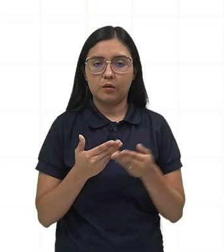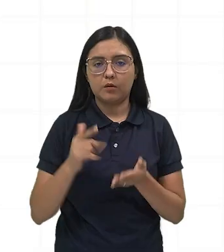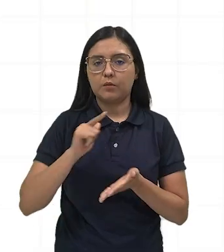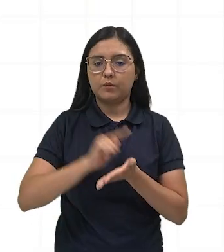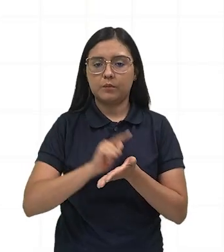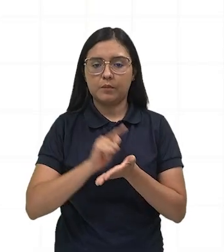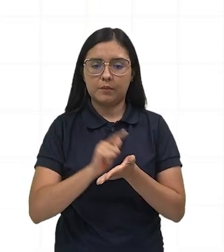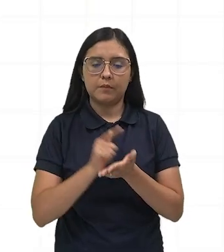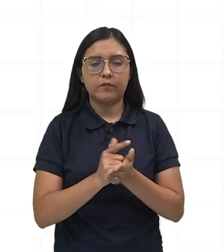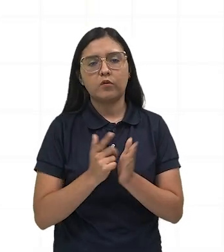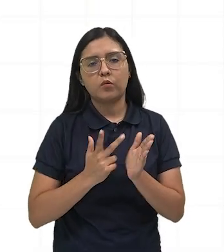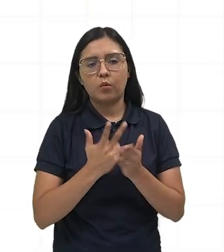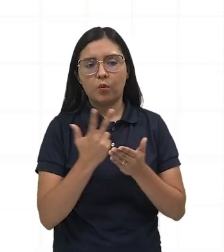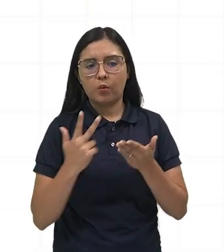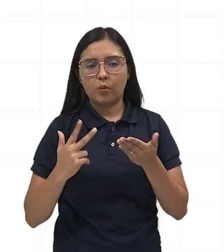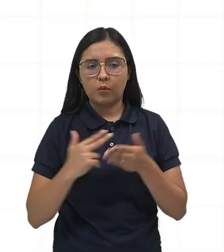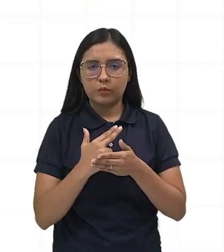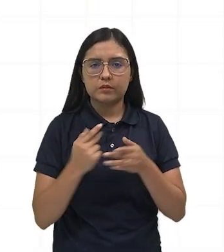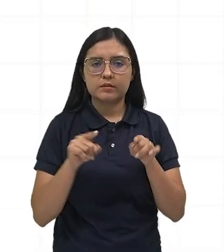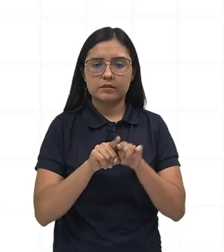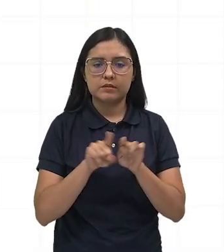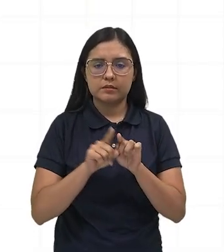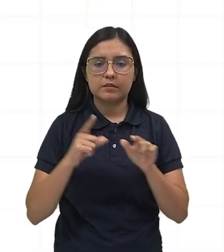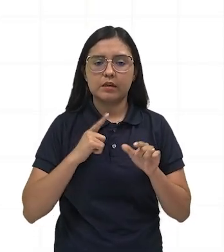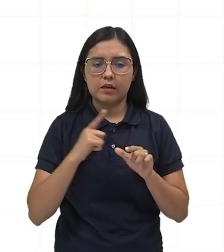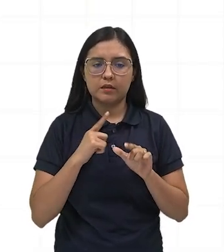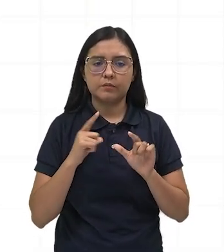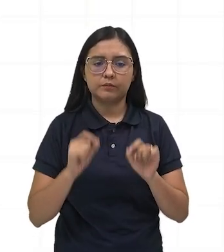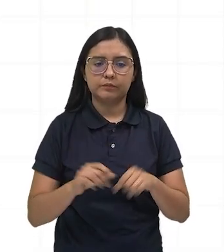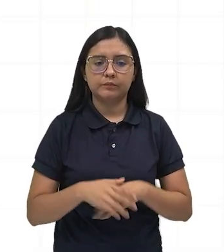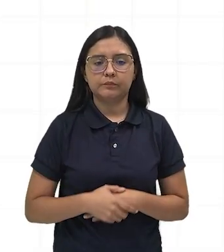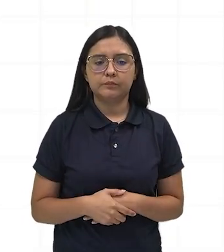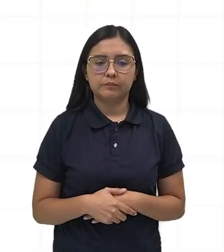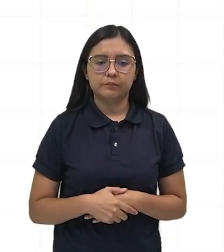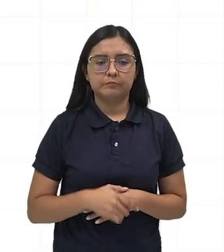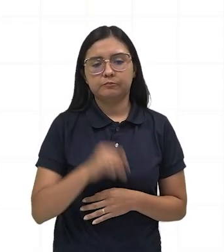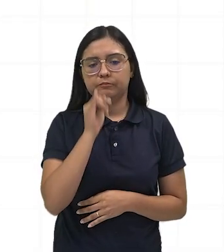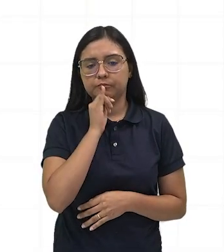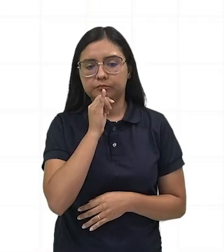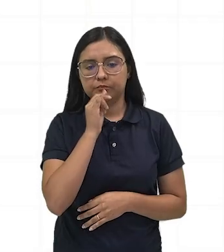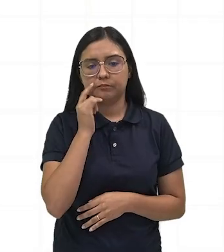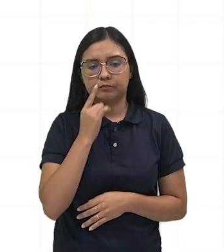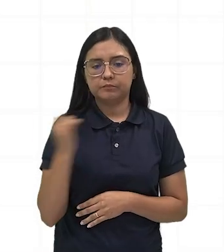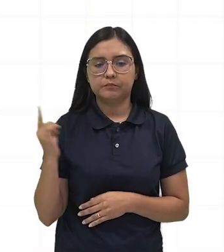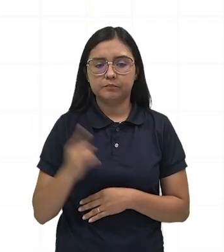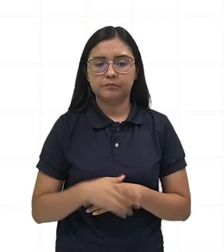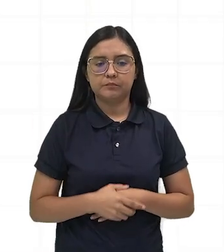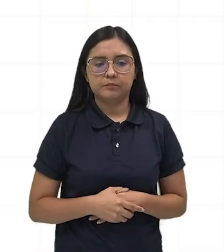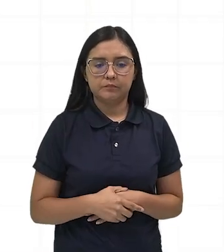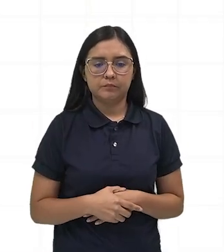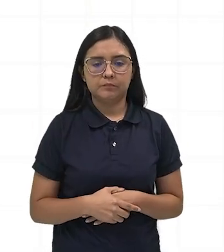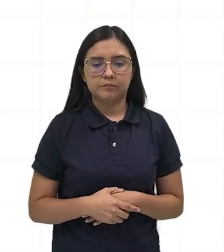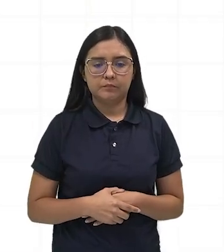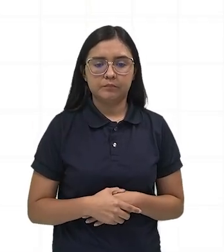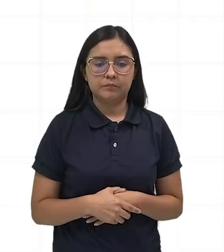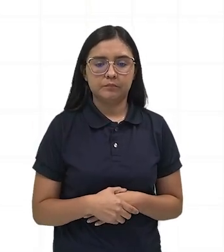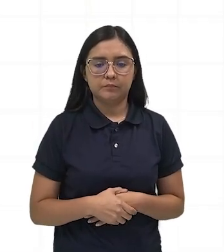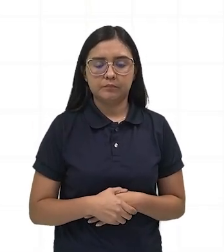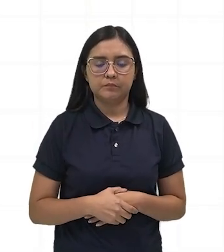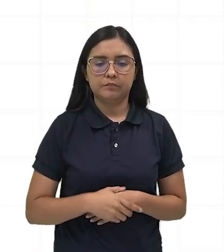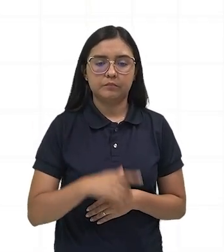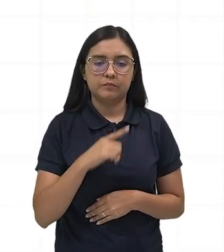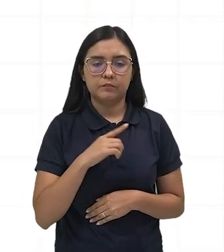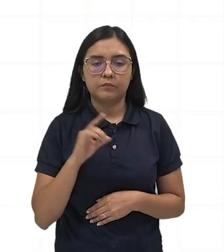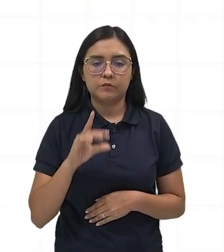Vamos cortar ali certinho no nosso ângulo, ou seja, a gente vai pegar ali, vamos fazer um corte aqui, vamos ficar apenas com